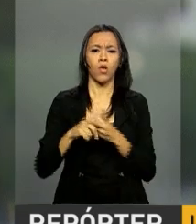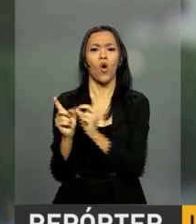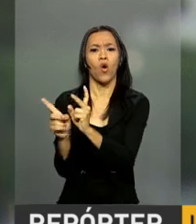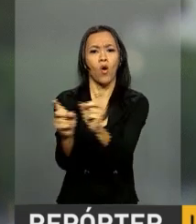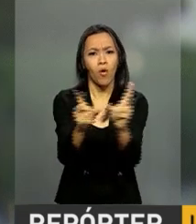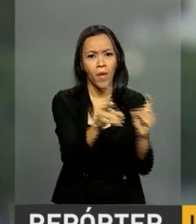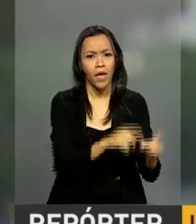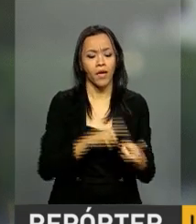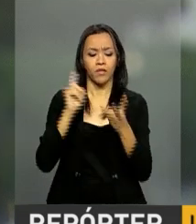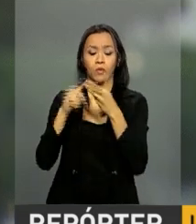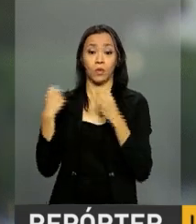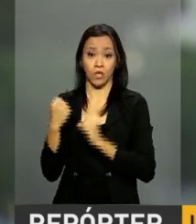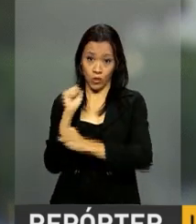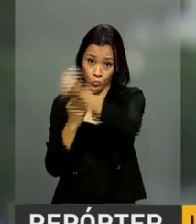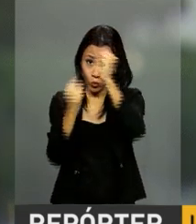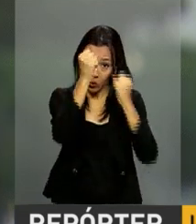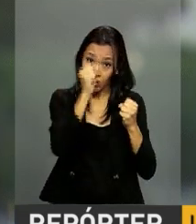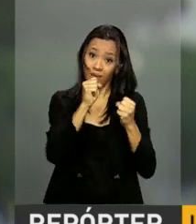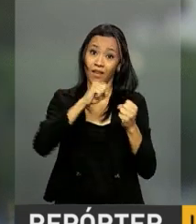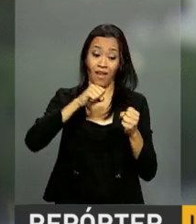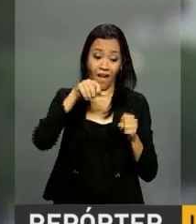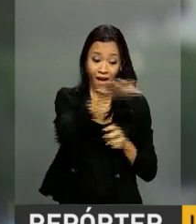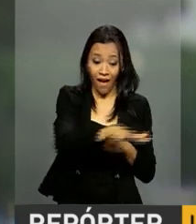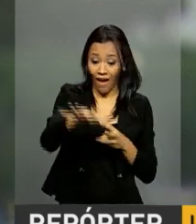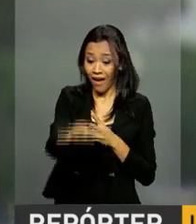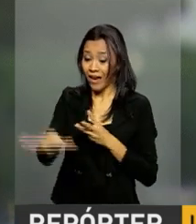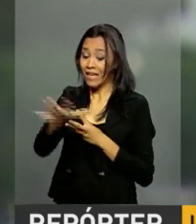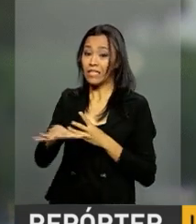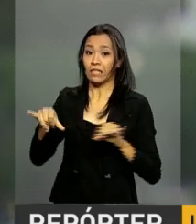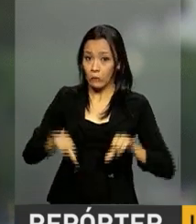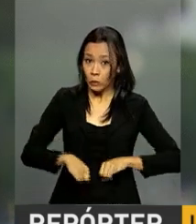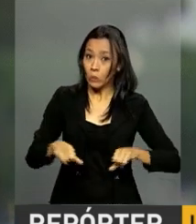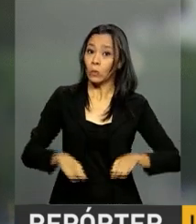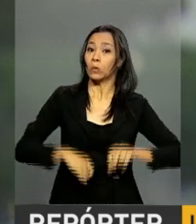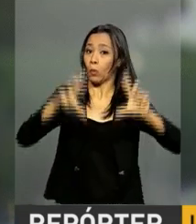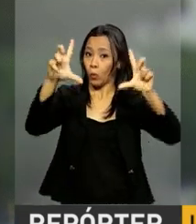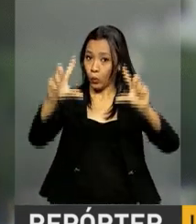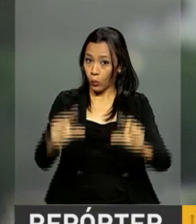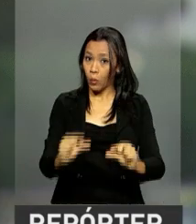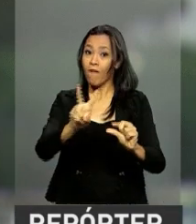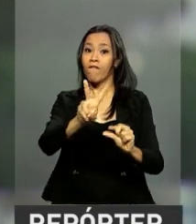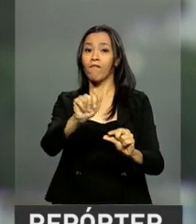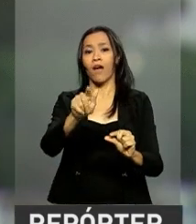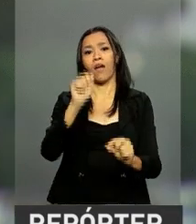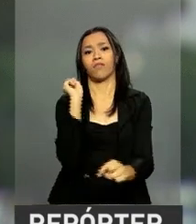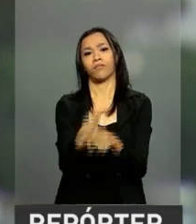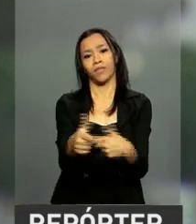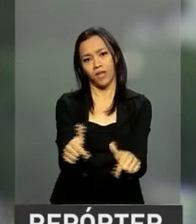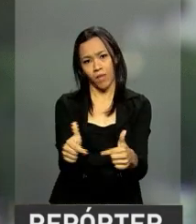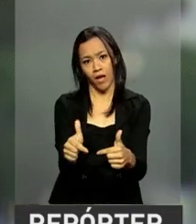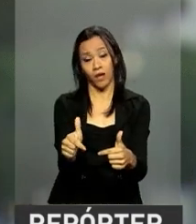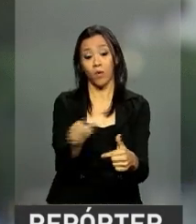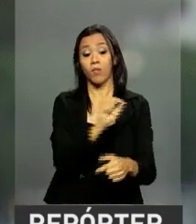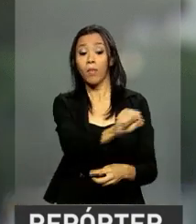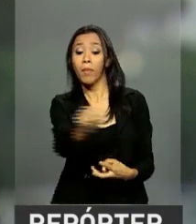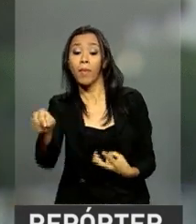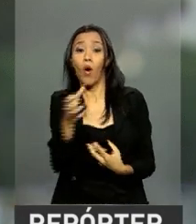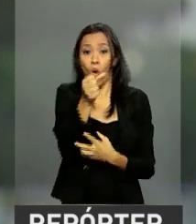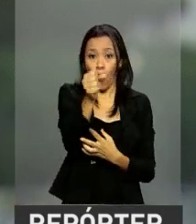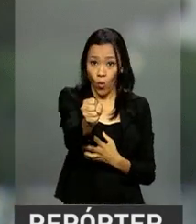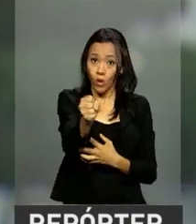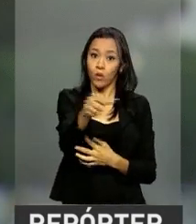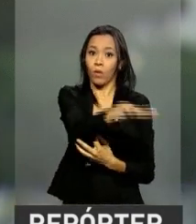indústria de transformação foram as áreas mais afetadas pela queda no número de vagas de emprego das oito áreas